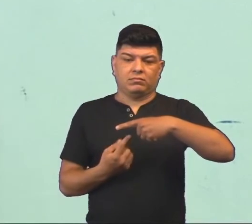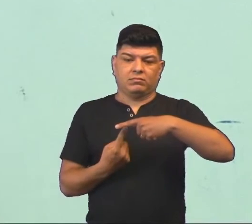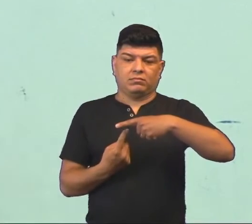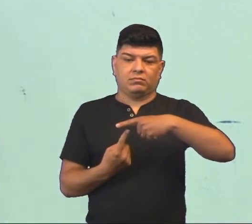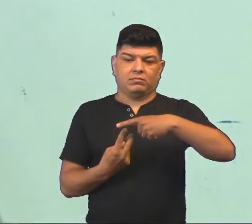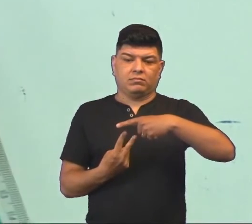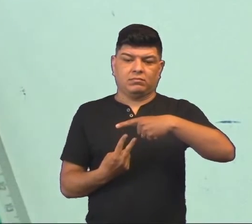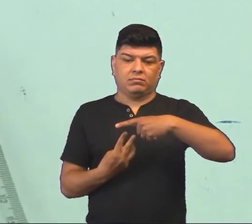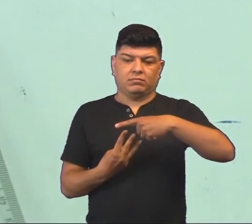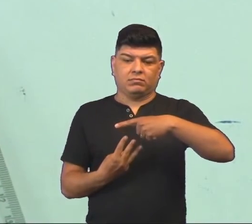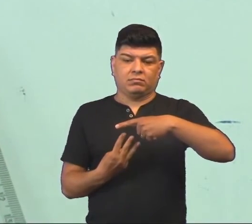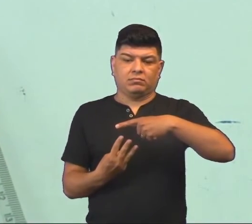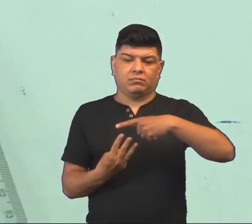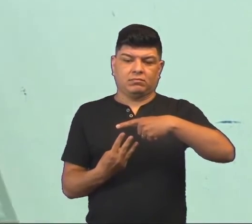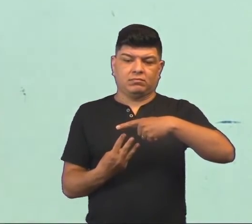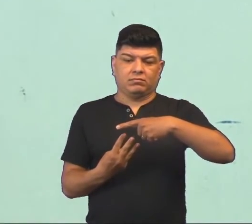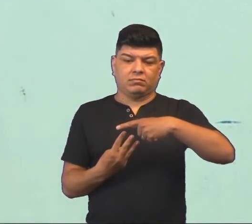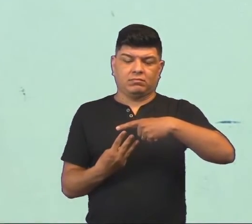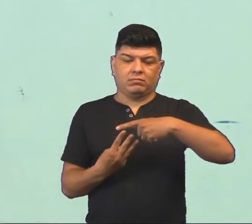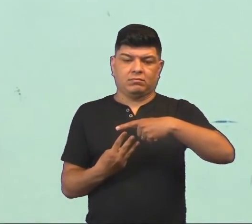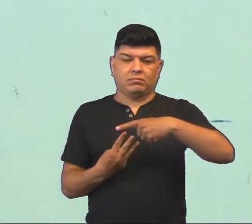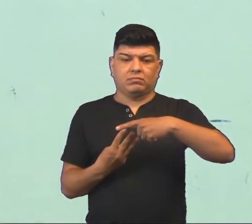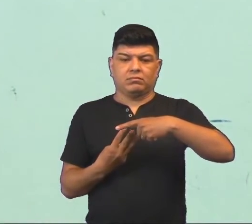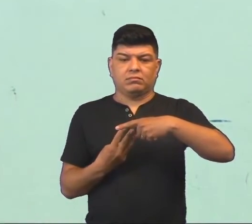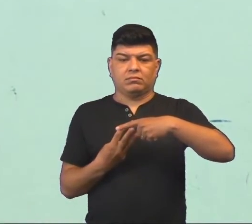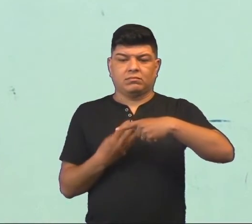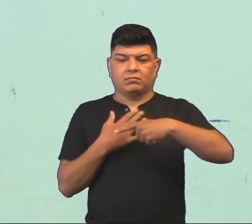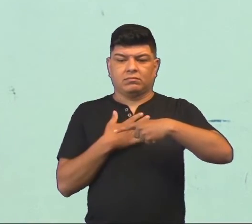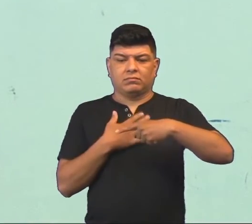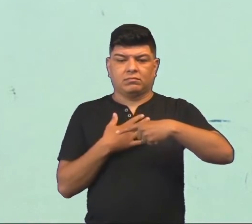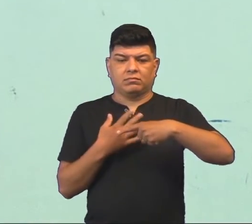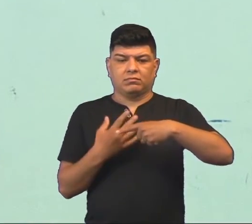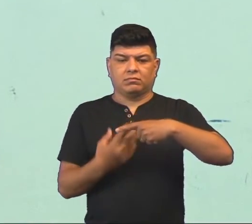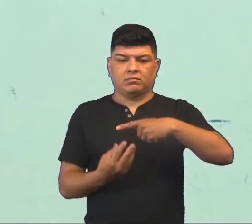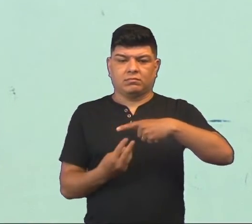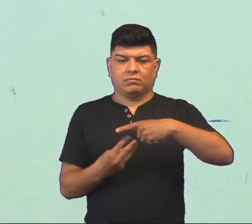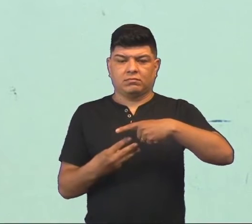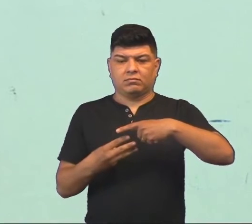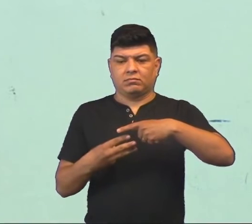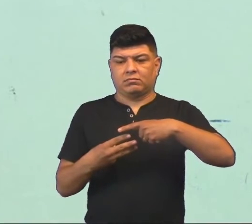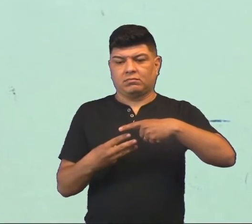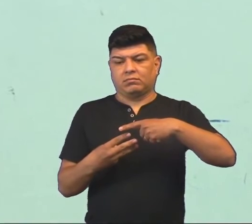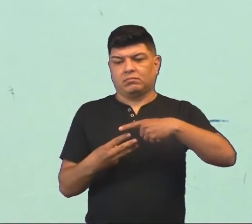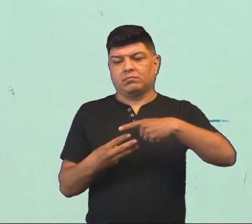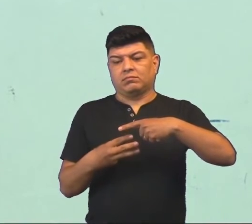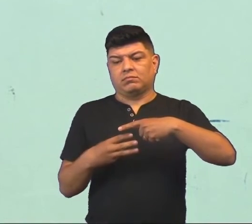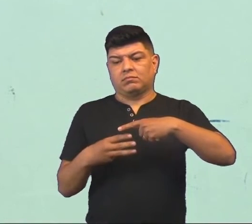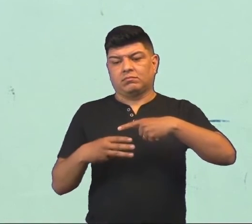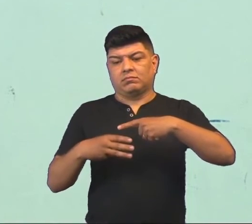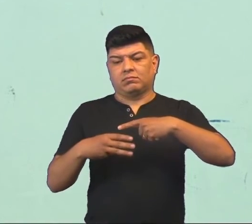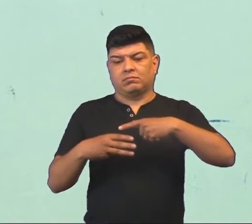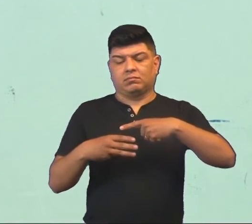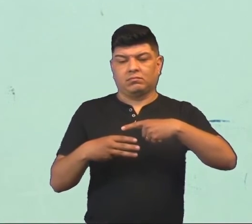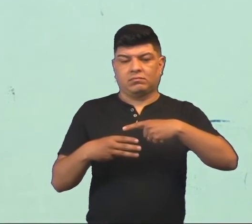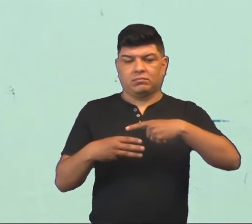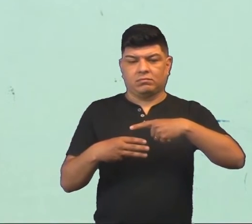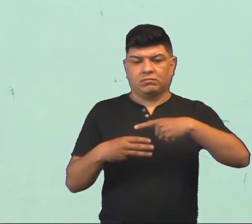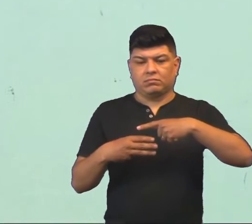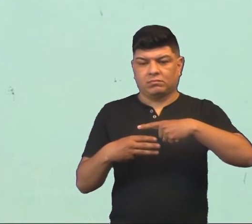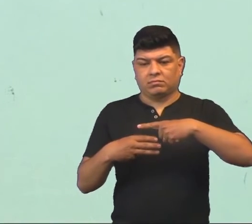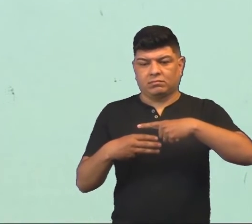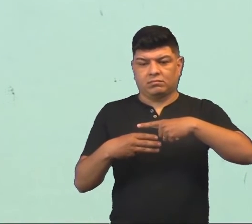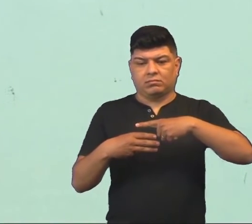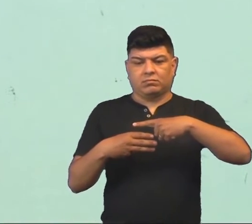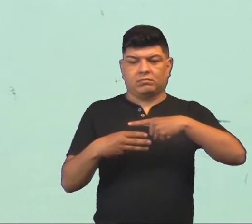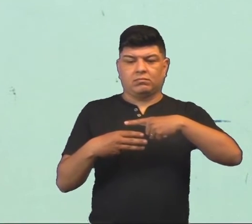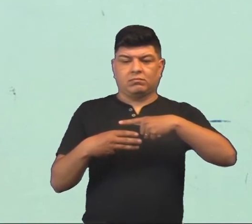1, 2, 3 partes. O meu inteiro, ele foi dividido em quantas partes? 3. Número embaixo da fração chamado